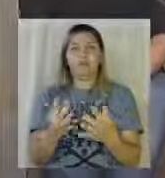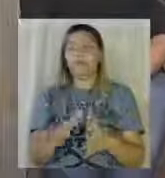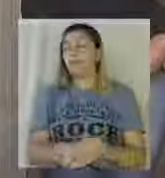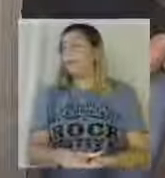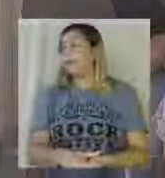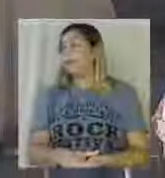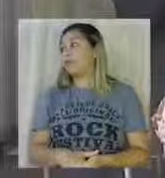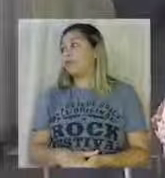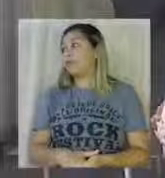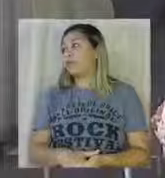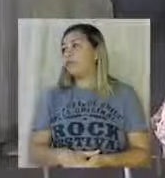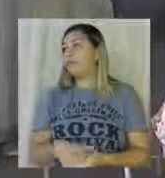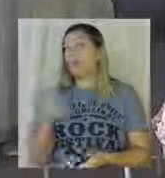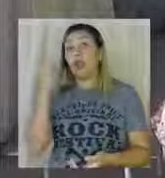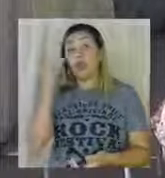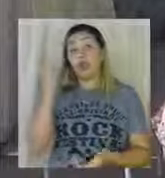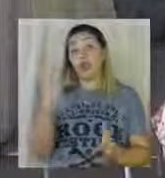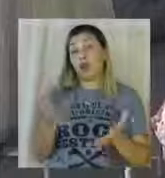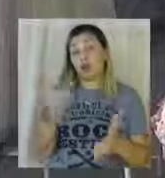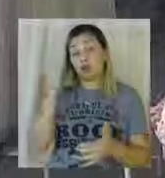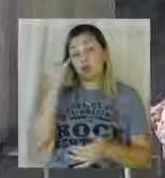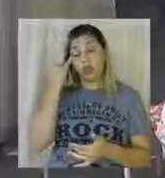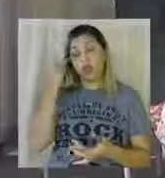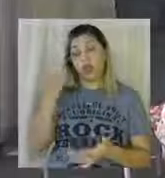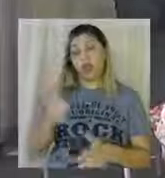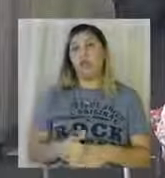Aline, escola dos seus sonhos.